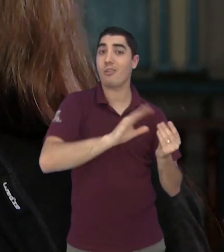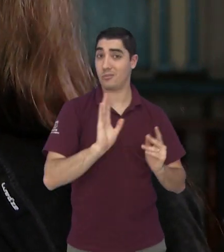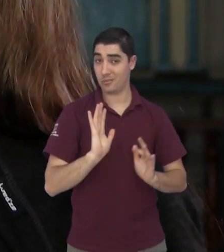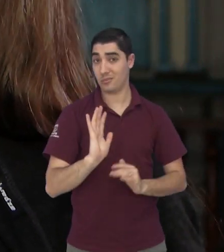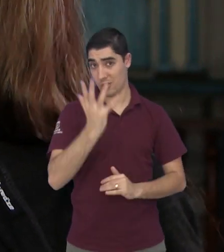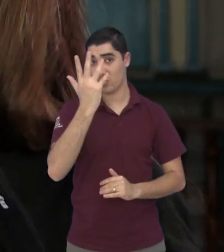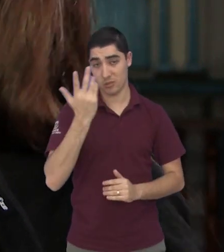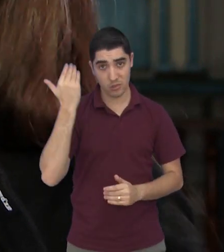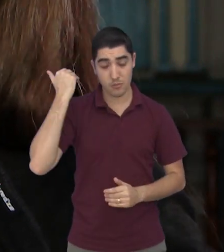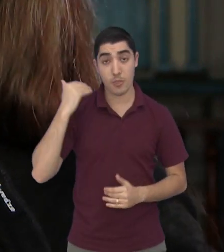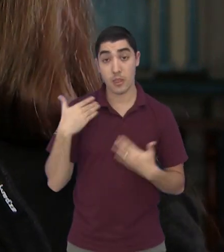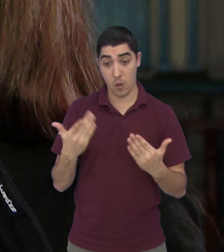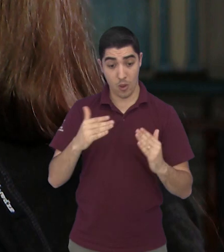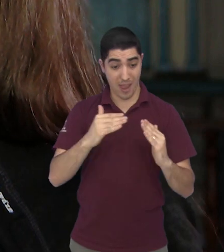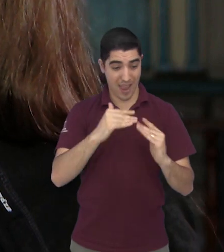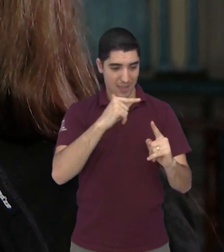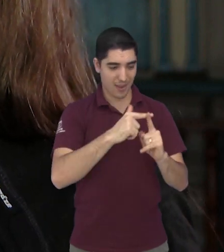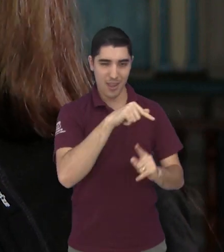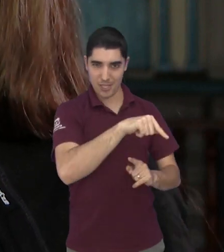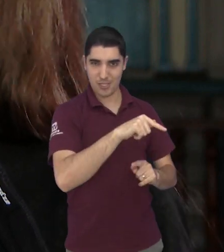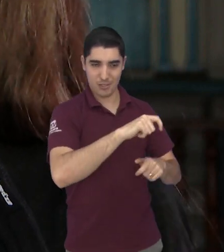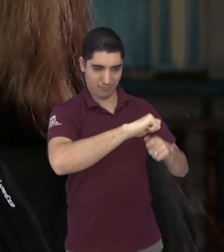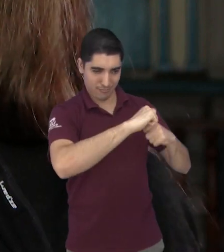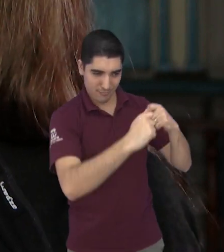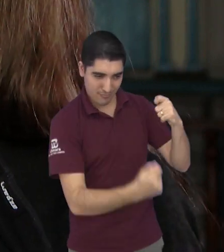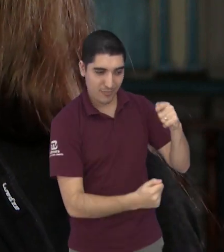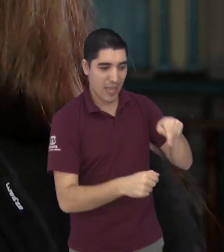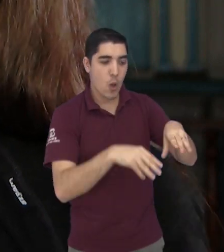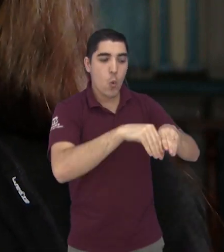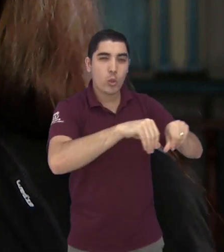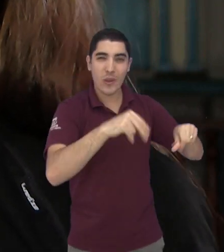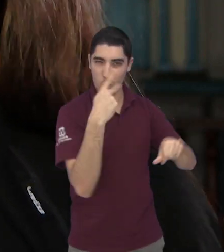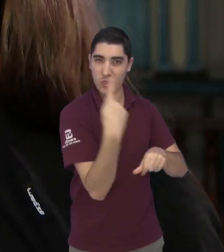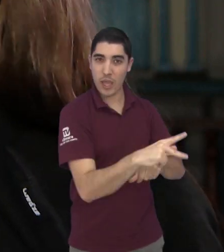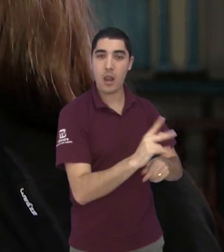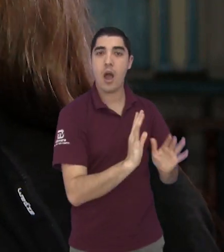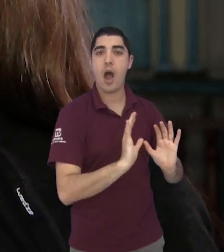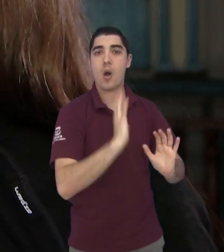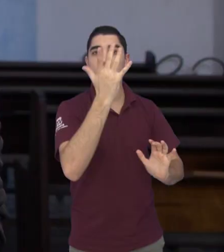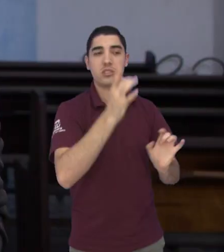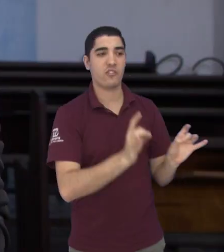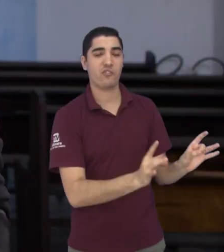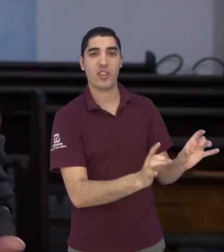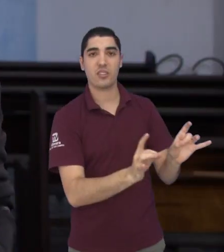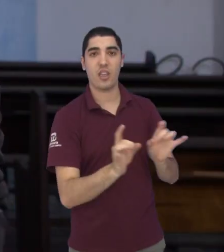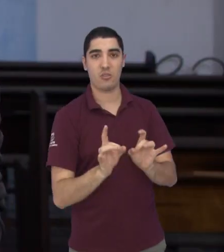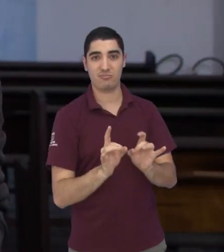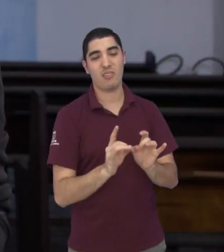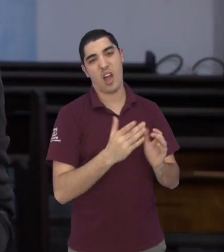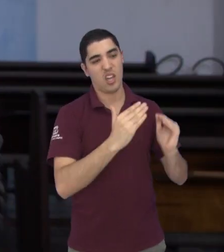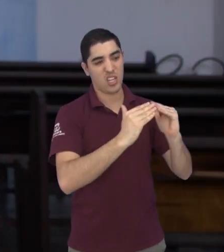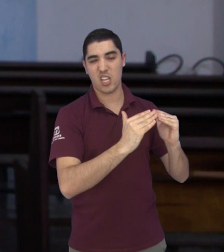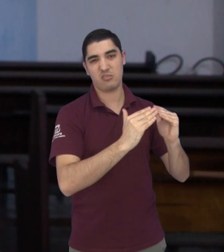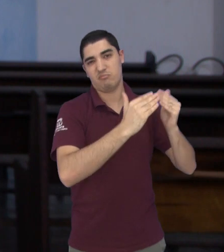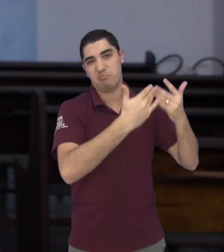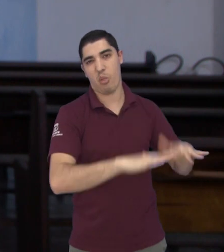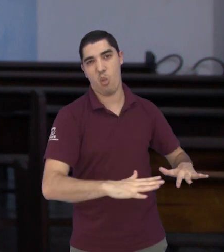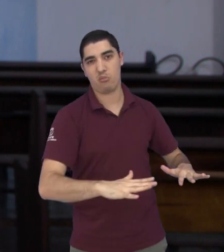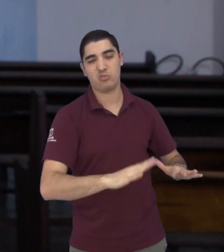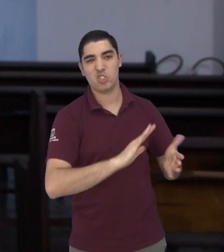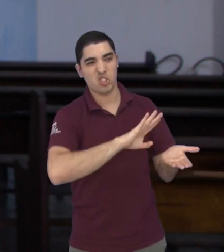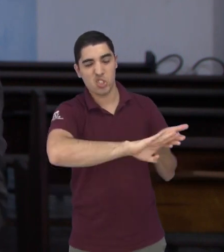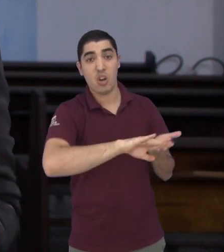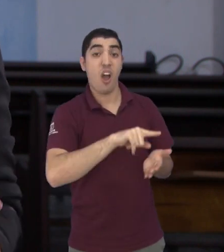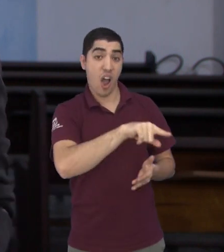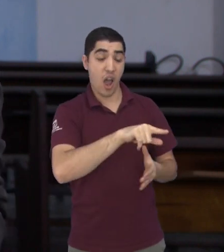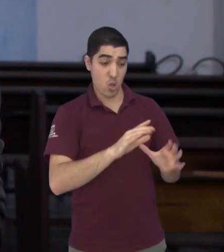do Rosário teve suas terras arrendadas e o templo acabou sendo demolido. E ambas as irmandades saíram da